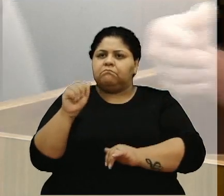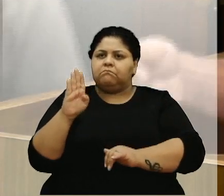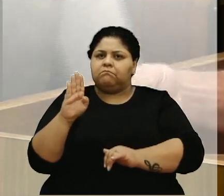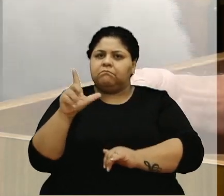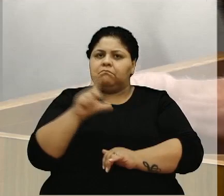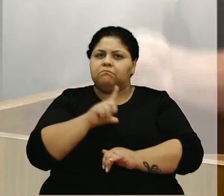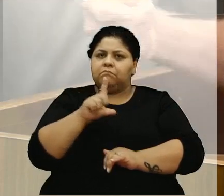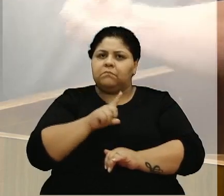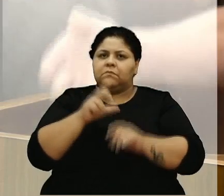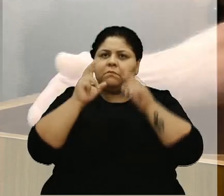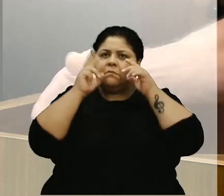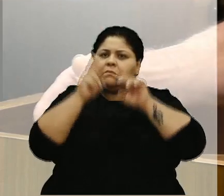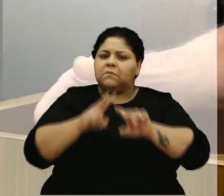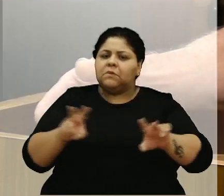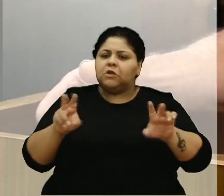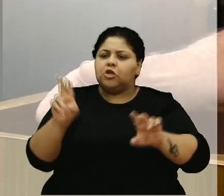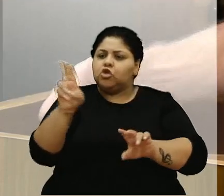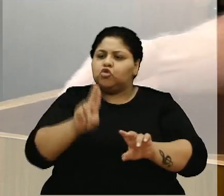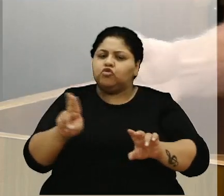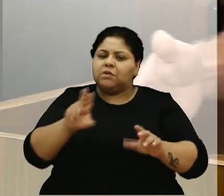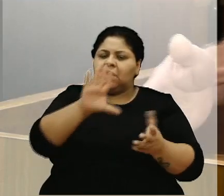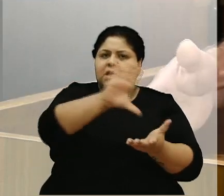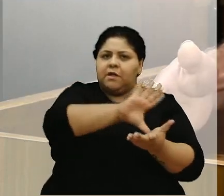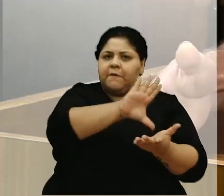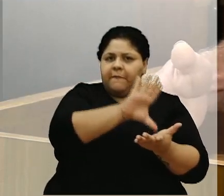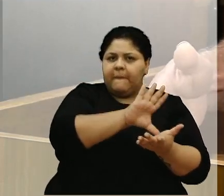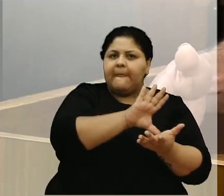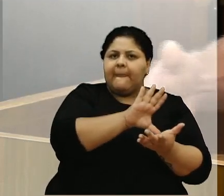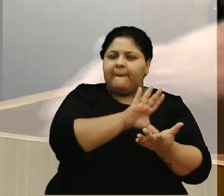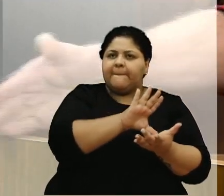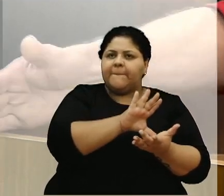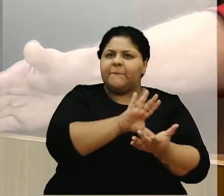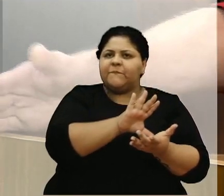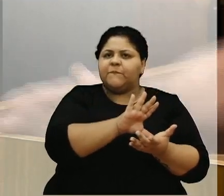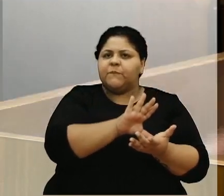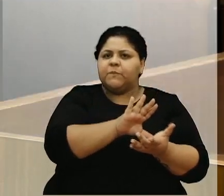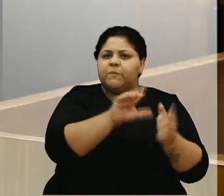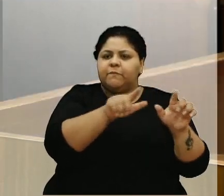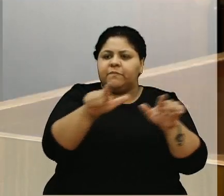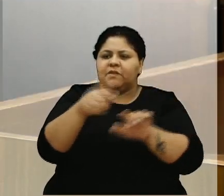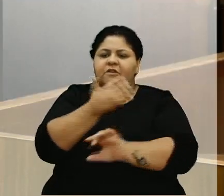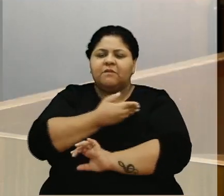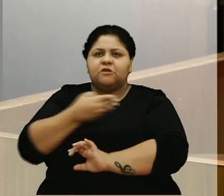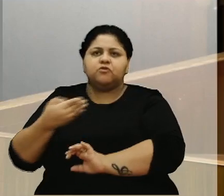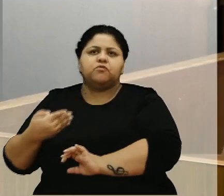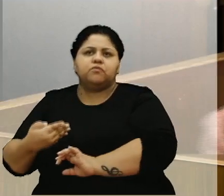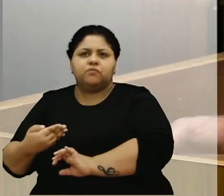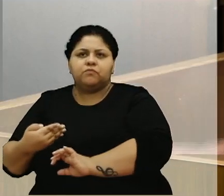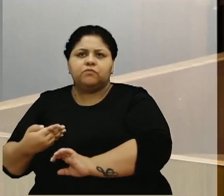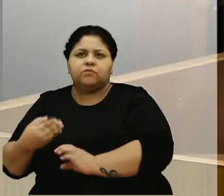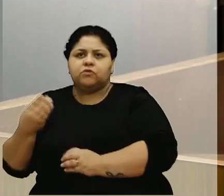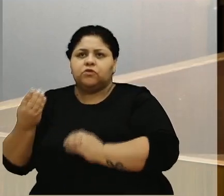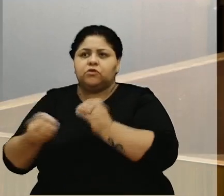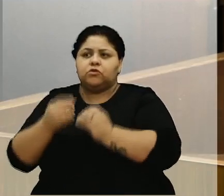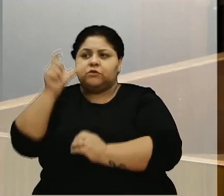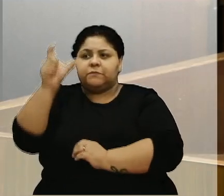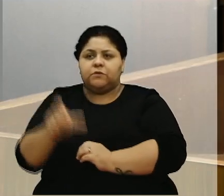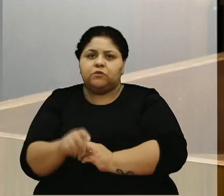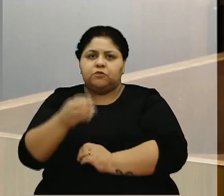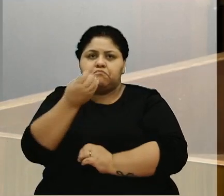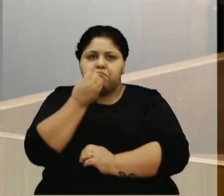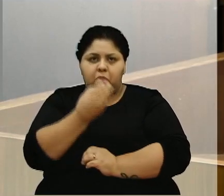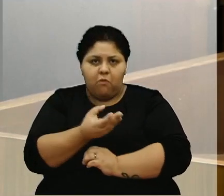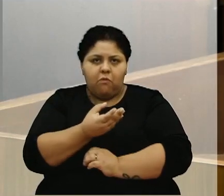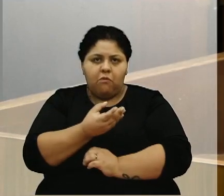essa visão de ocupar as praças, ocupar esses espaços públicos com as pessoas de bem.